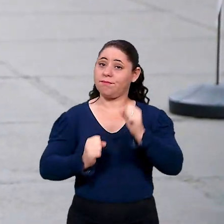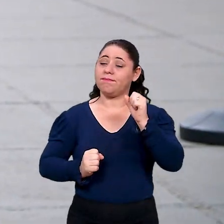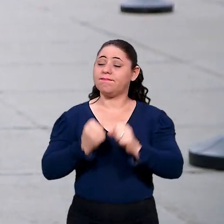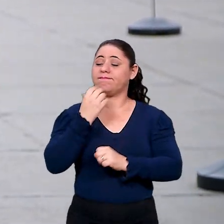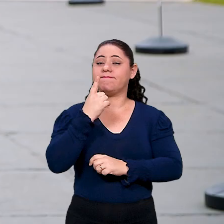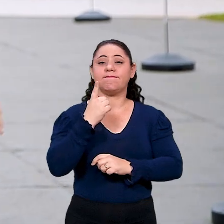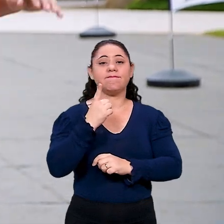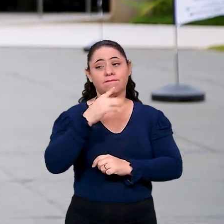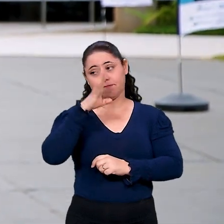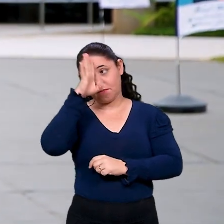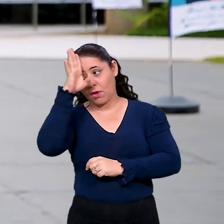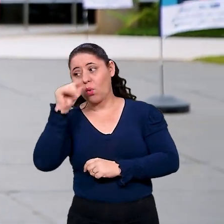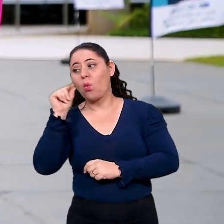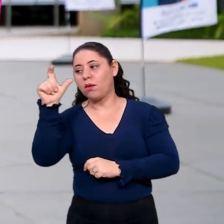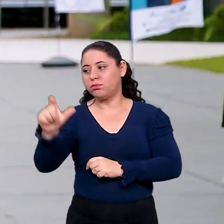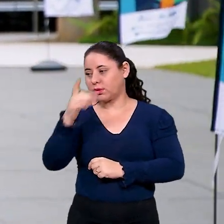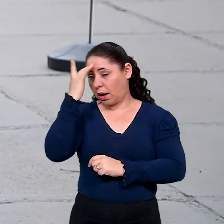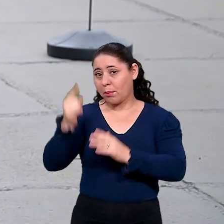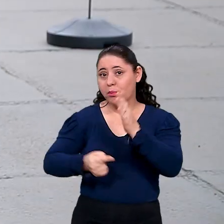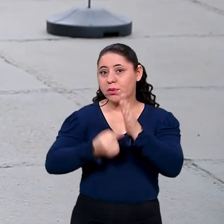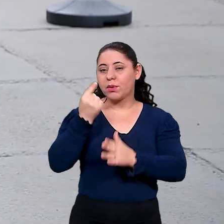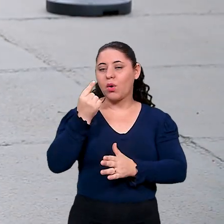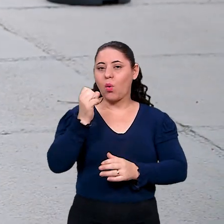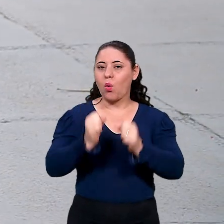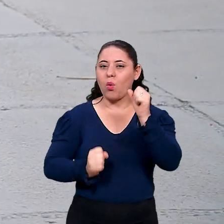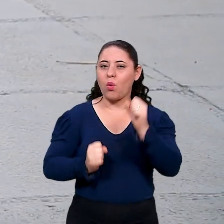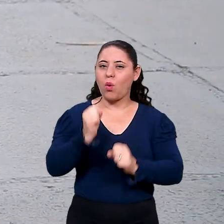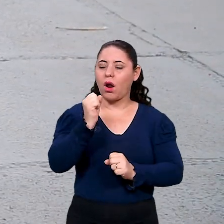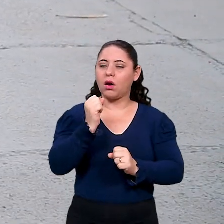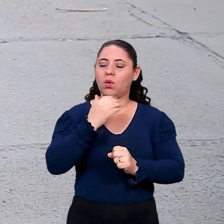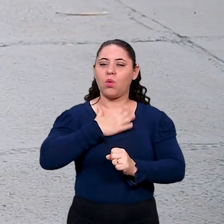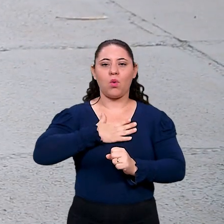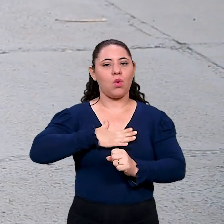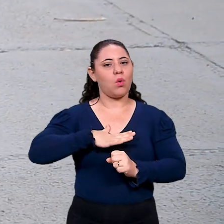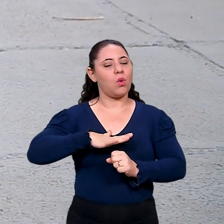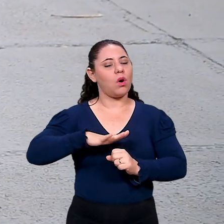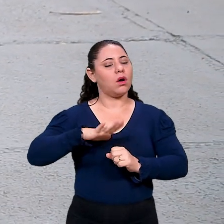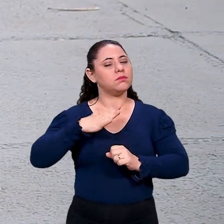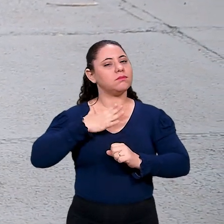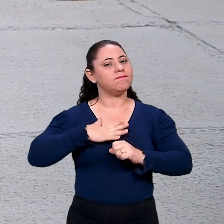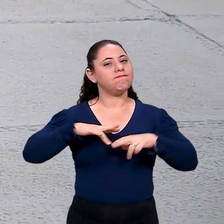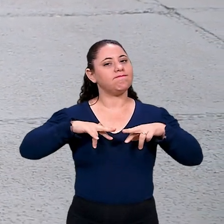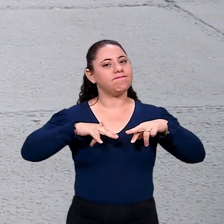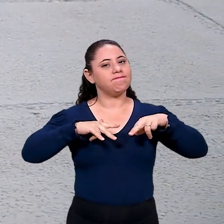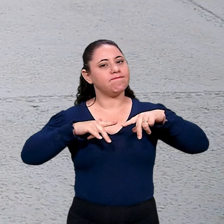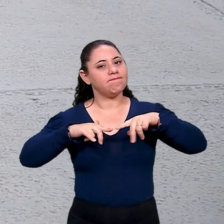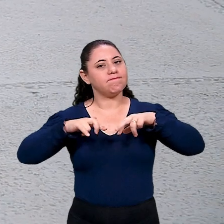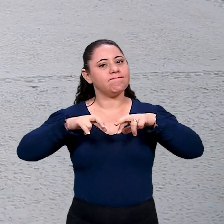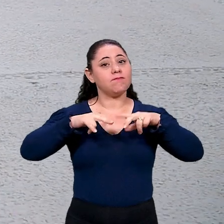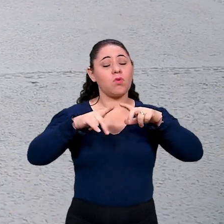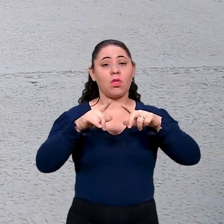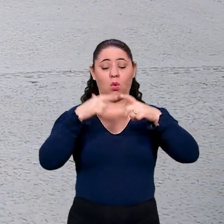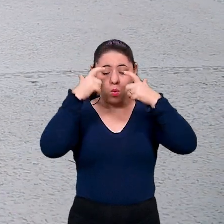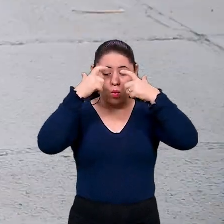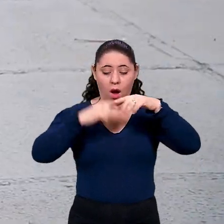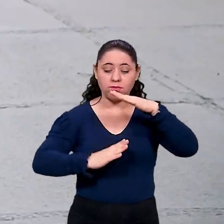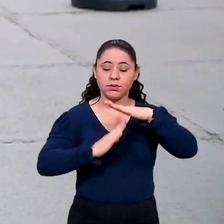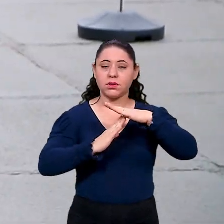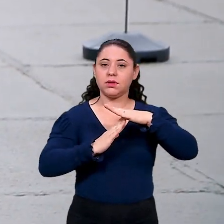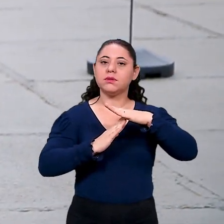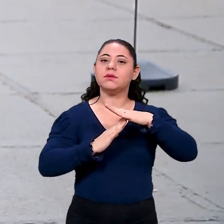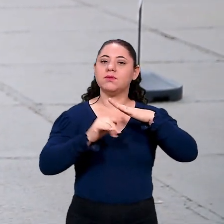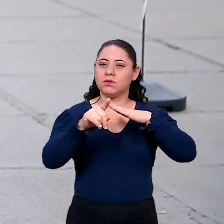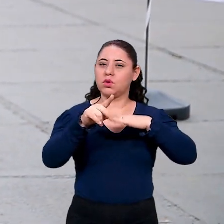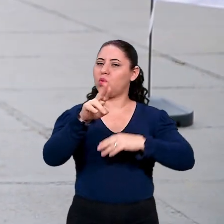criar essa condição para correr bem né Principalmente quem tá começando a correr ele é o que comece a corrida de forma motivada né começa sempre